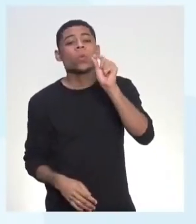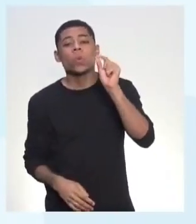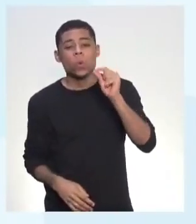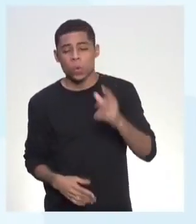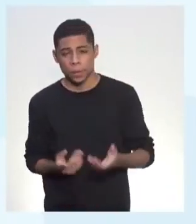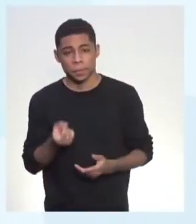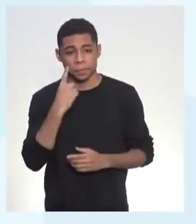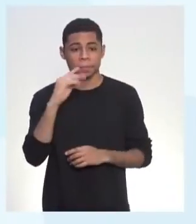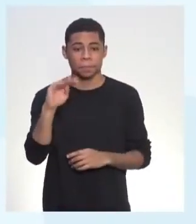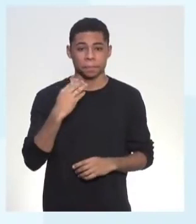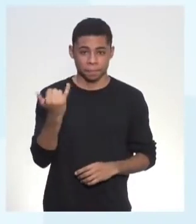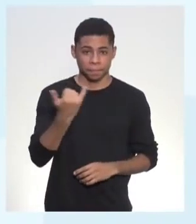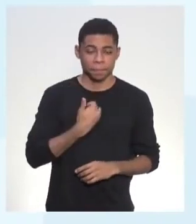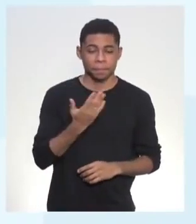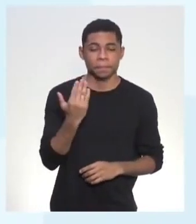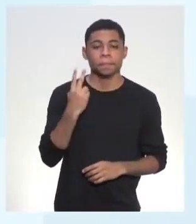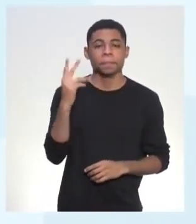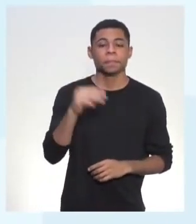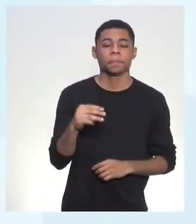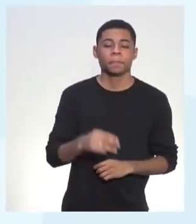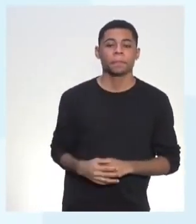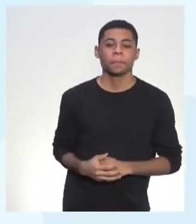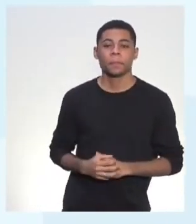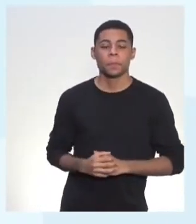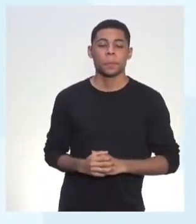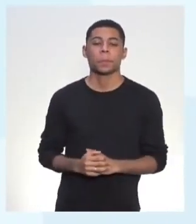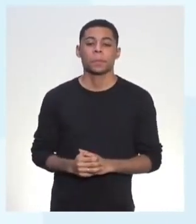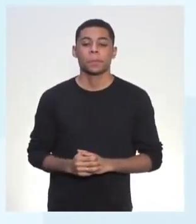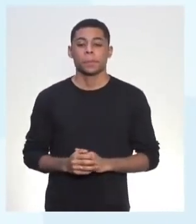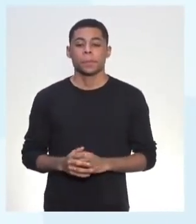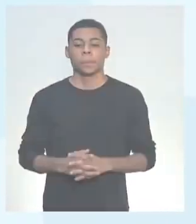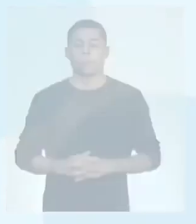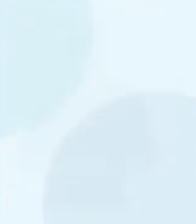poluição atmosférica e hídrica. 2 minutinhos para vocês.